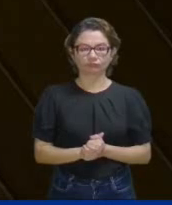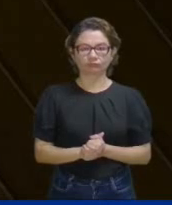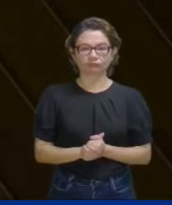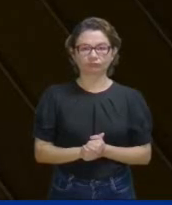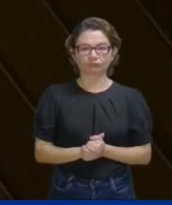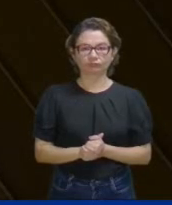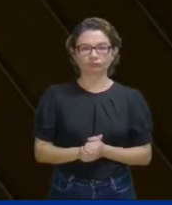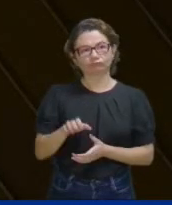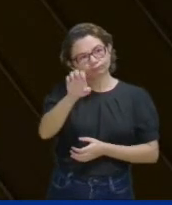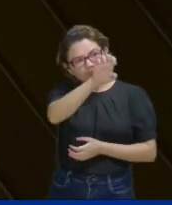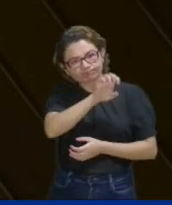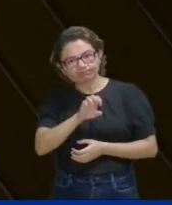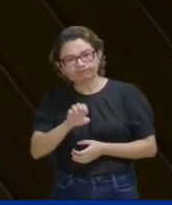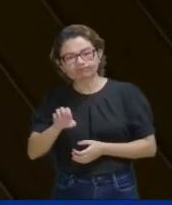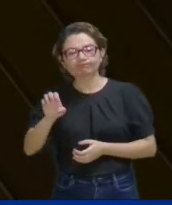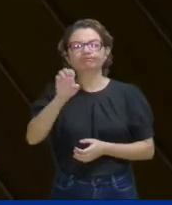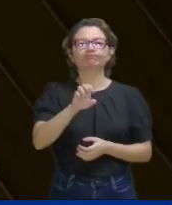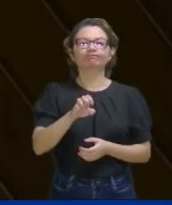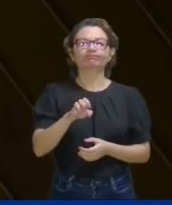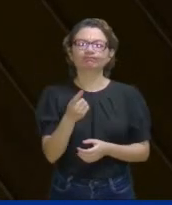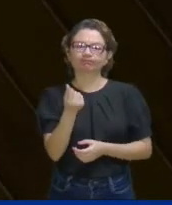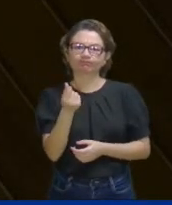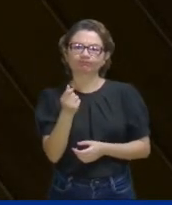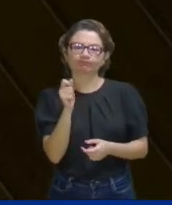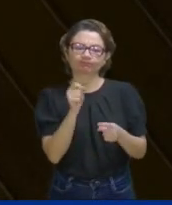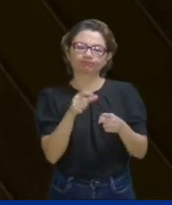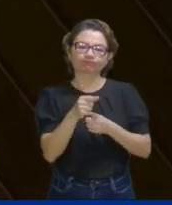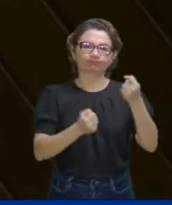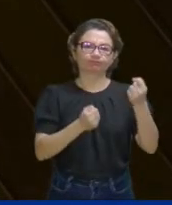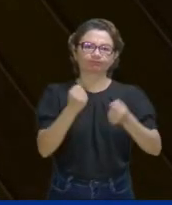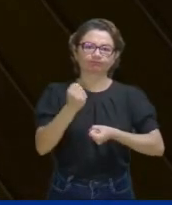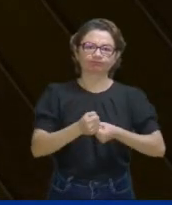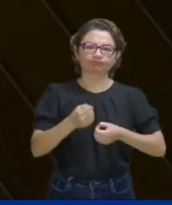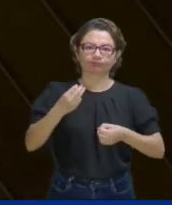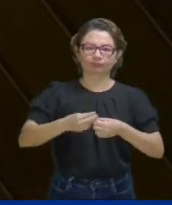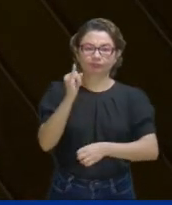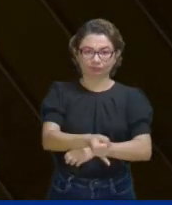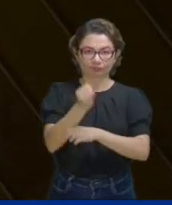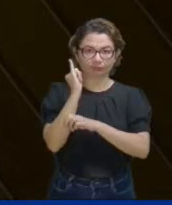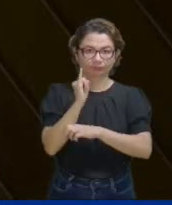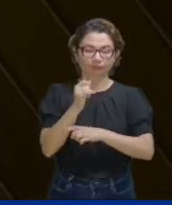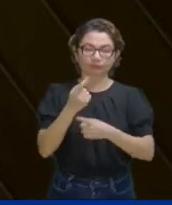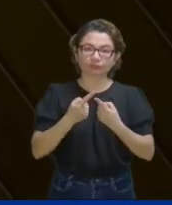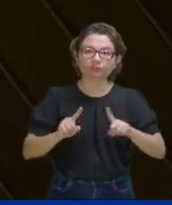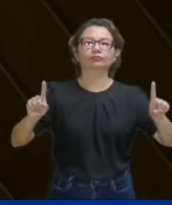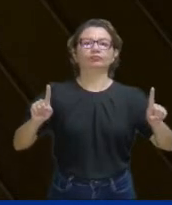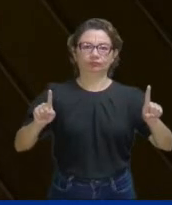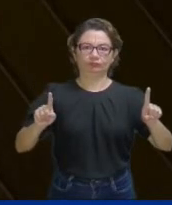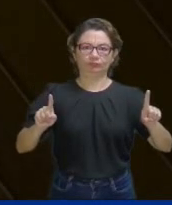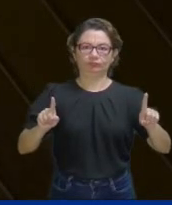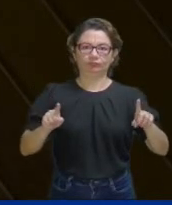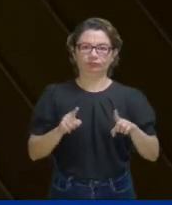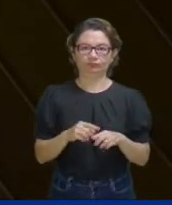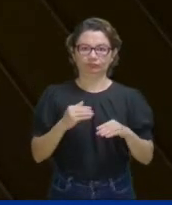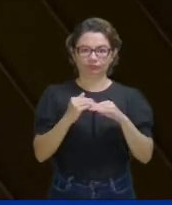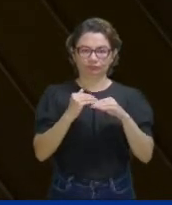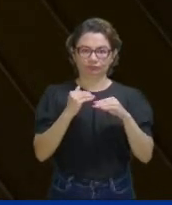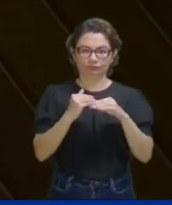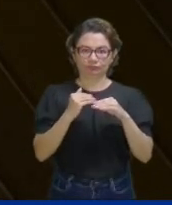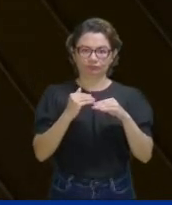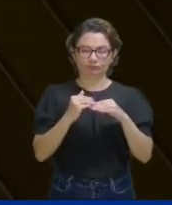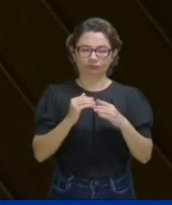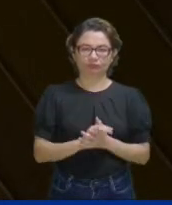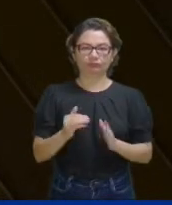que influenciam o preço da locação de veículos no município de Itaubá. Contudo, em conformidade com o parecer